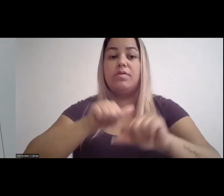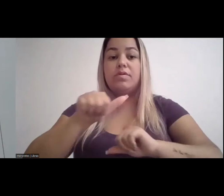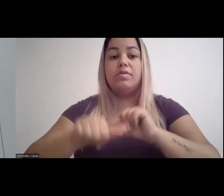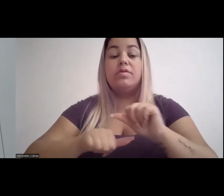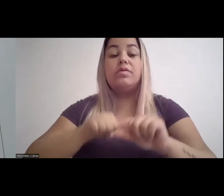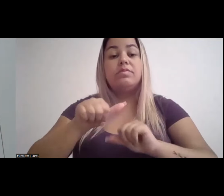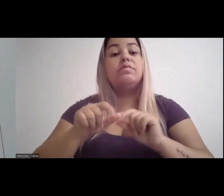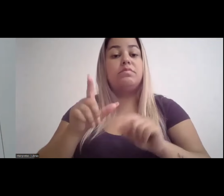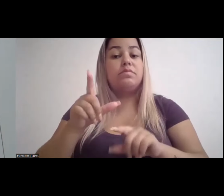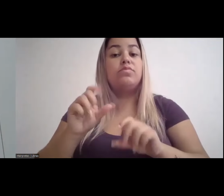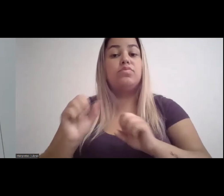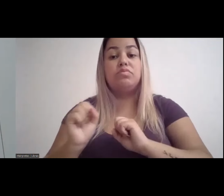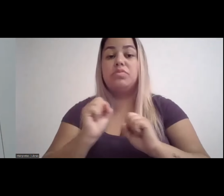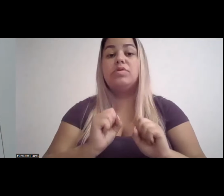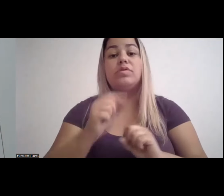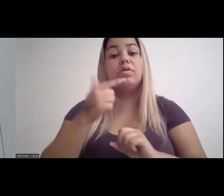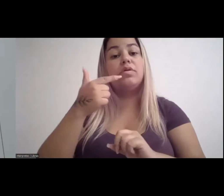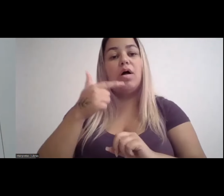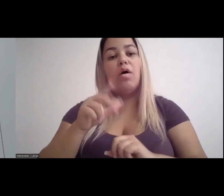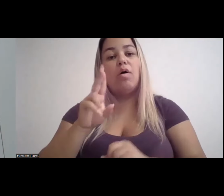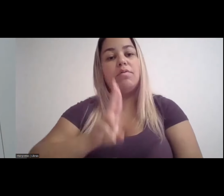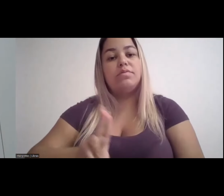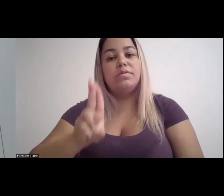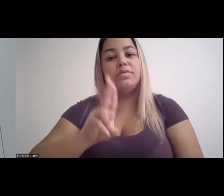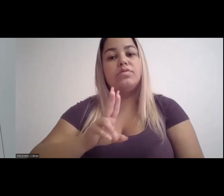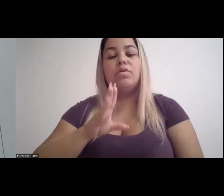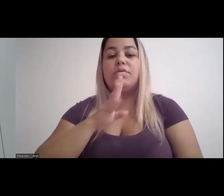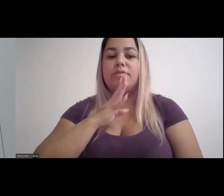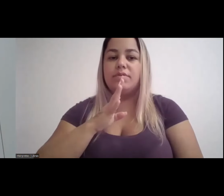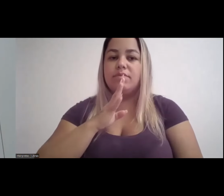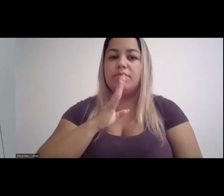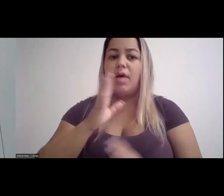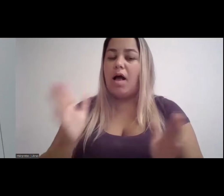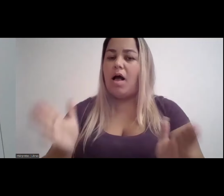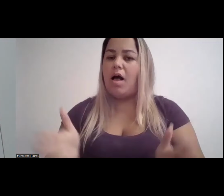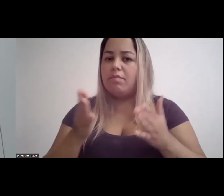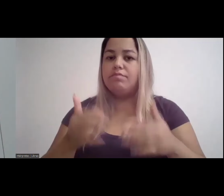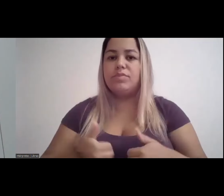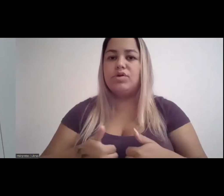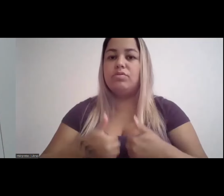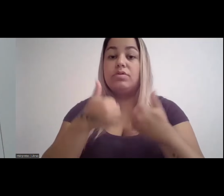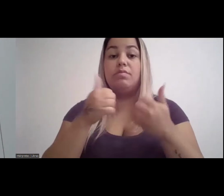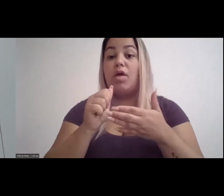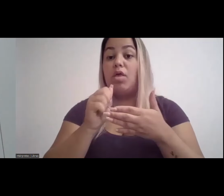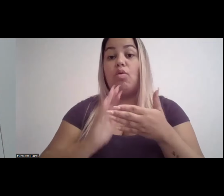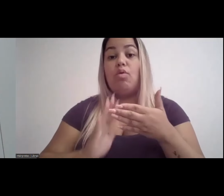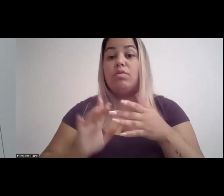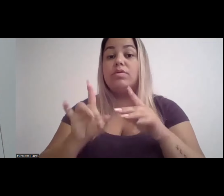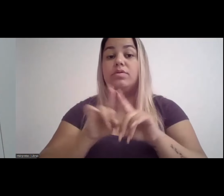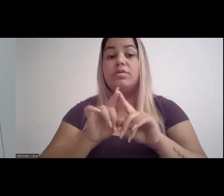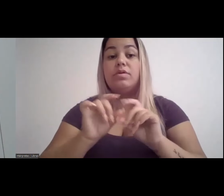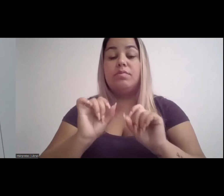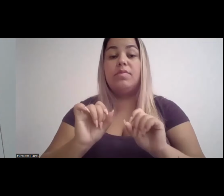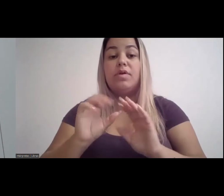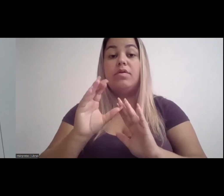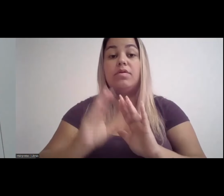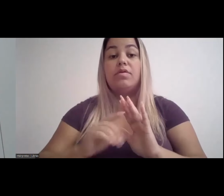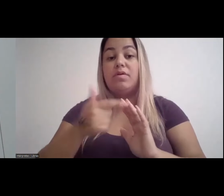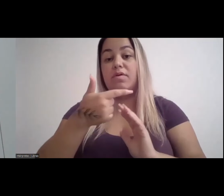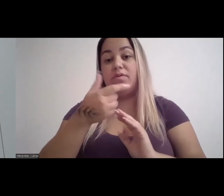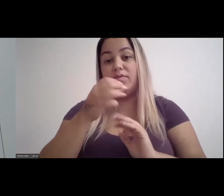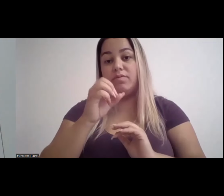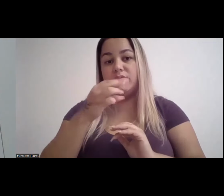tentar fazer isso, usar todo esse conhecimento para impulsionar uma agenda super relevante, que é a Agenda 2030